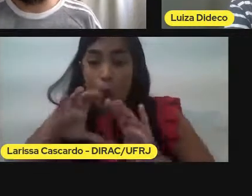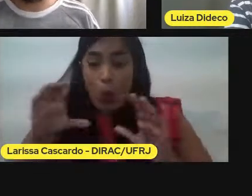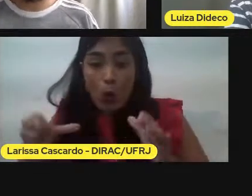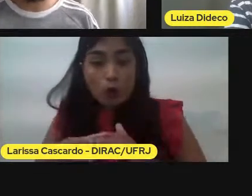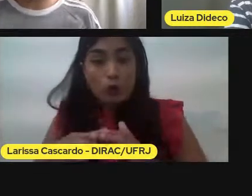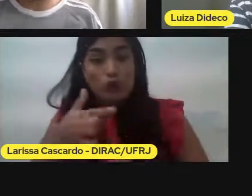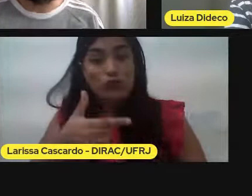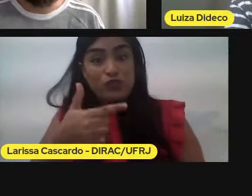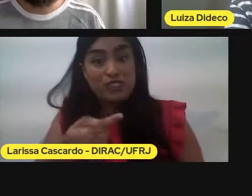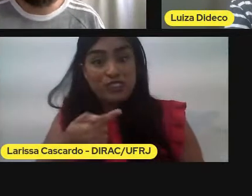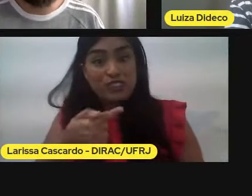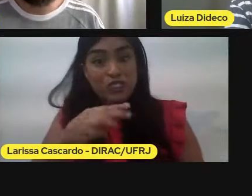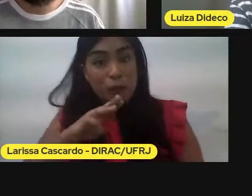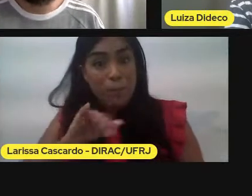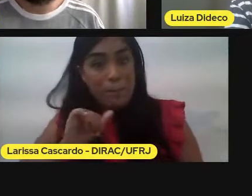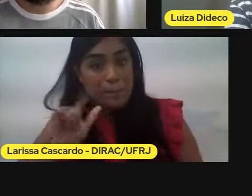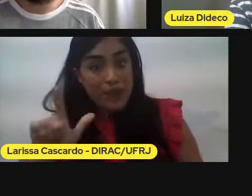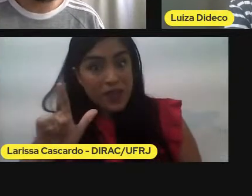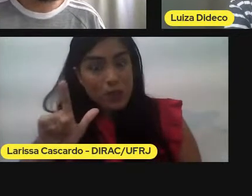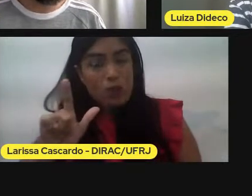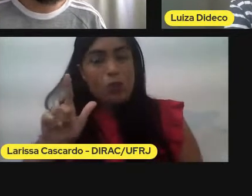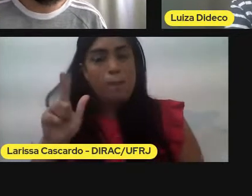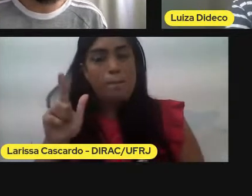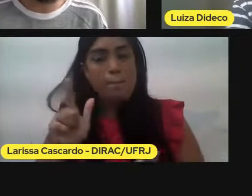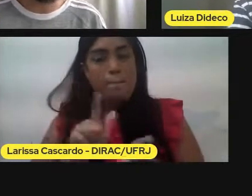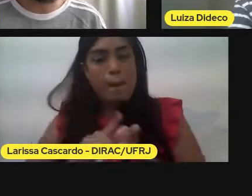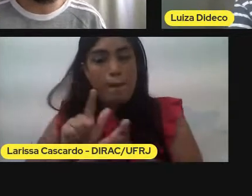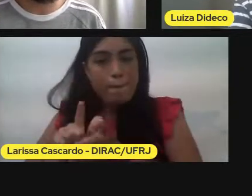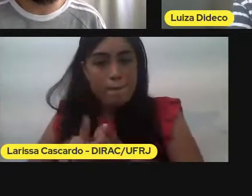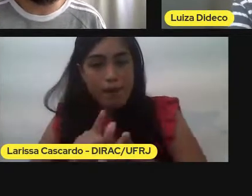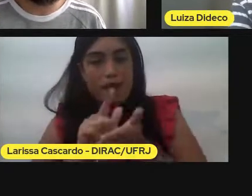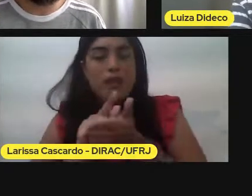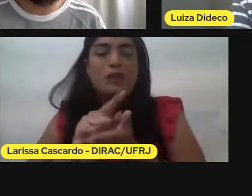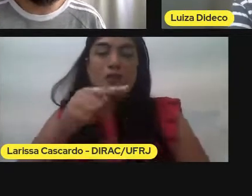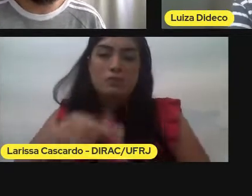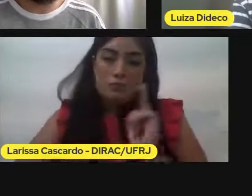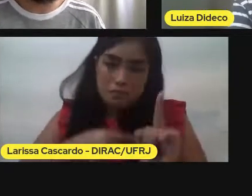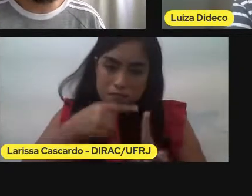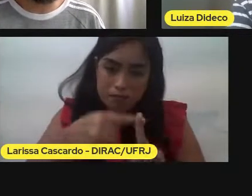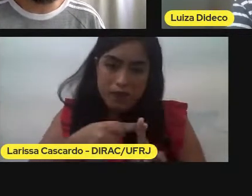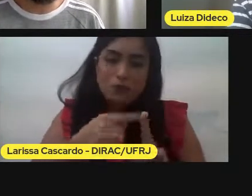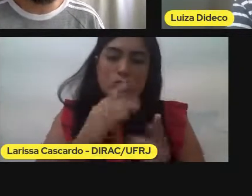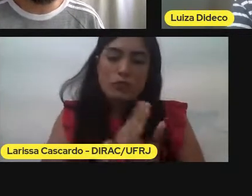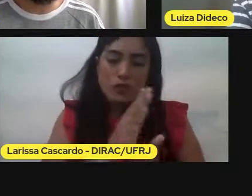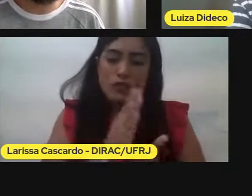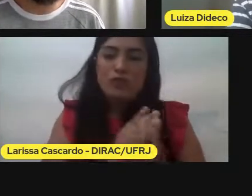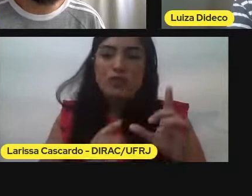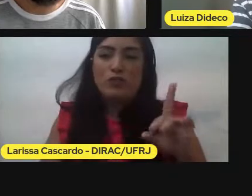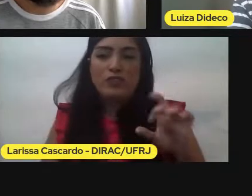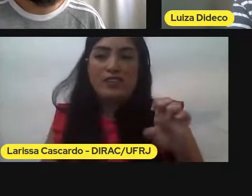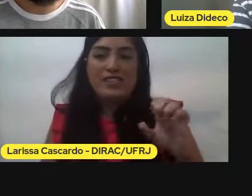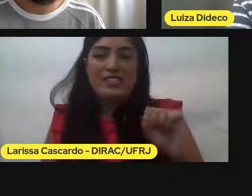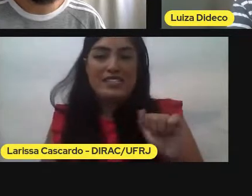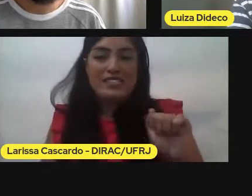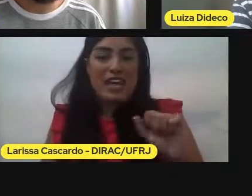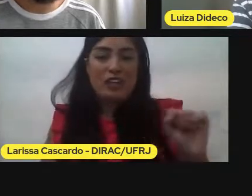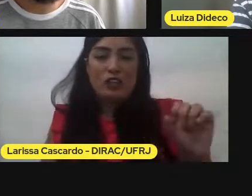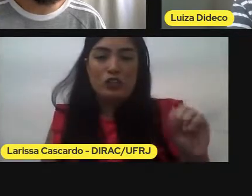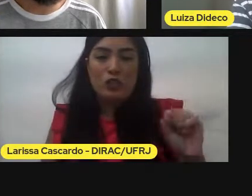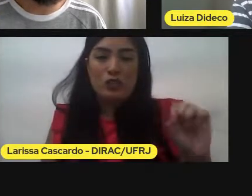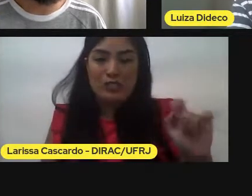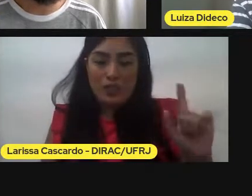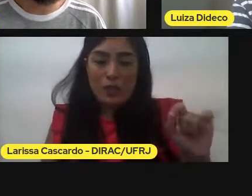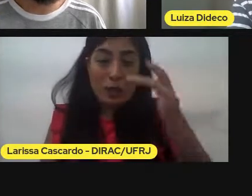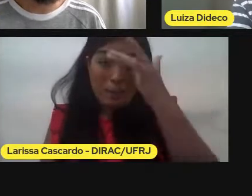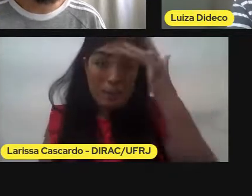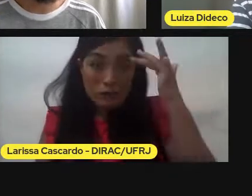mil papéis incluem os papéis do livro do Desassossego. Então, o livro do Desassossego é, antes